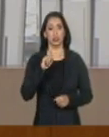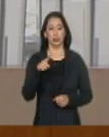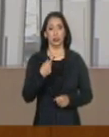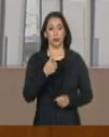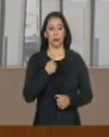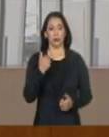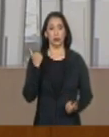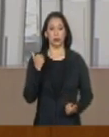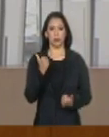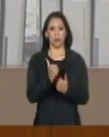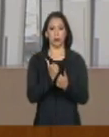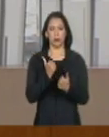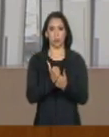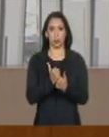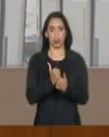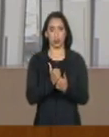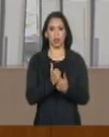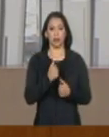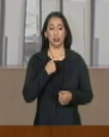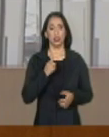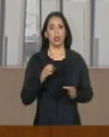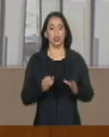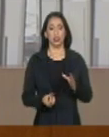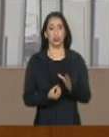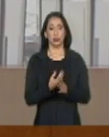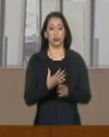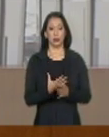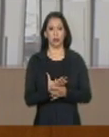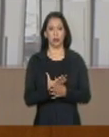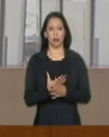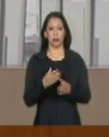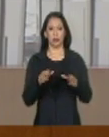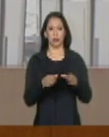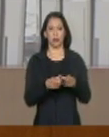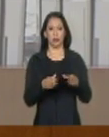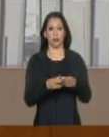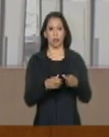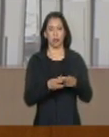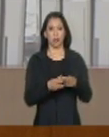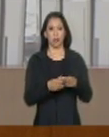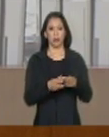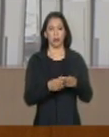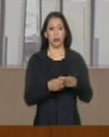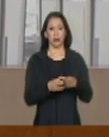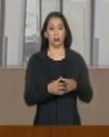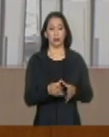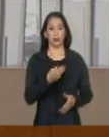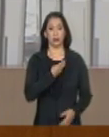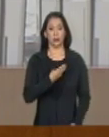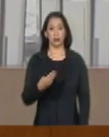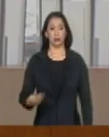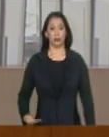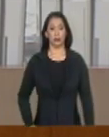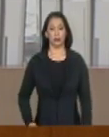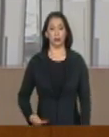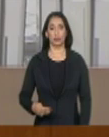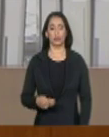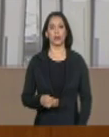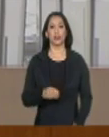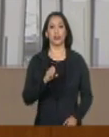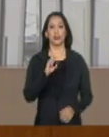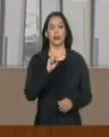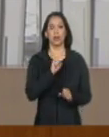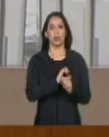grupo de trabalho. Foi coordenado pelo eminente e laborioso ministro do Superior Tribunal de Justiça,